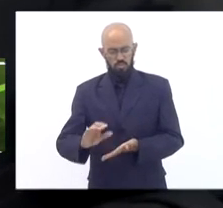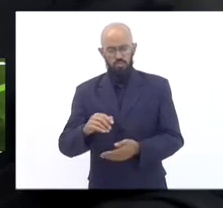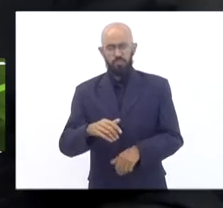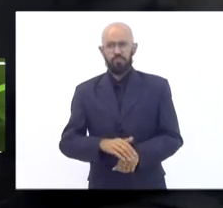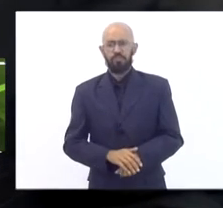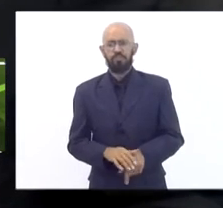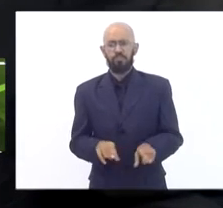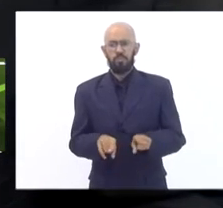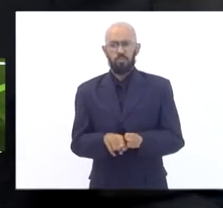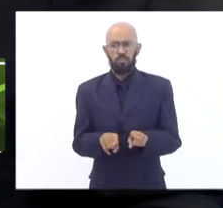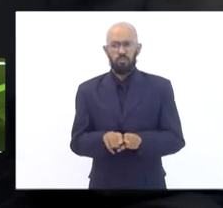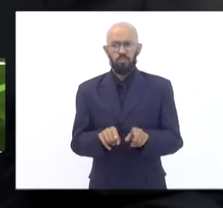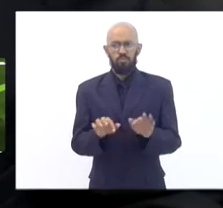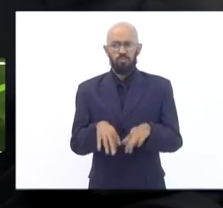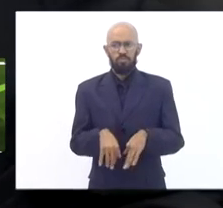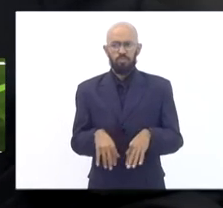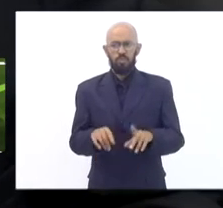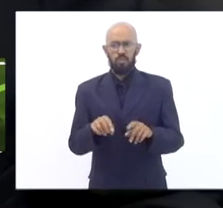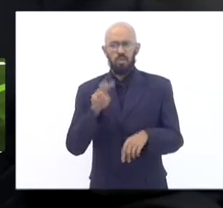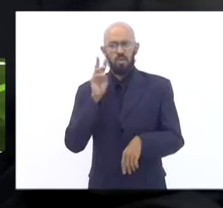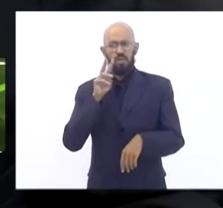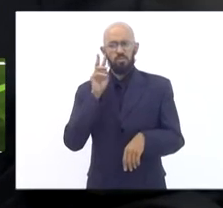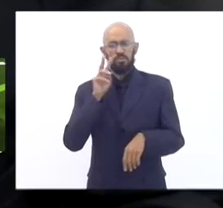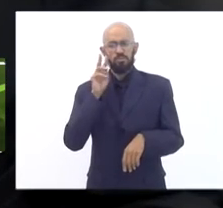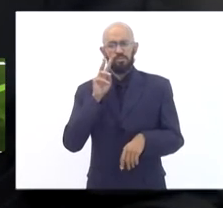último, lembrando também